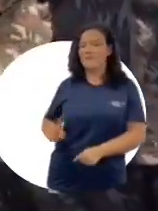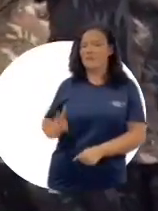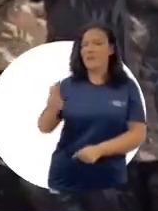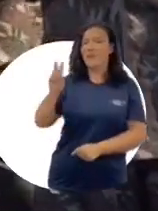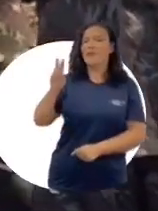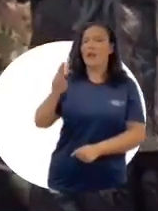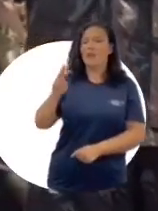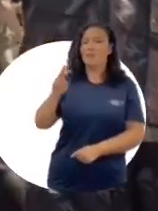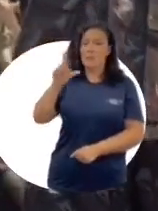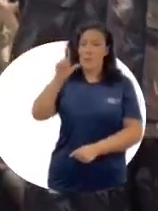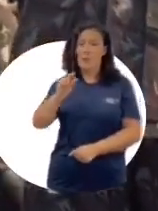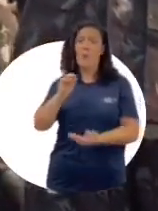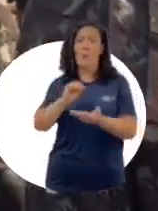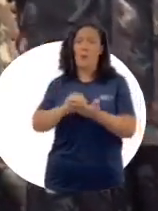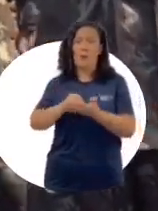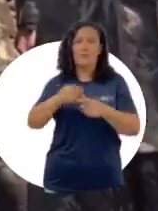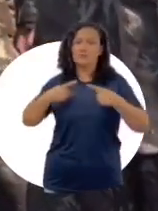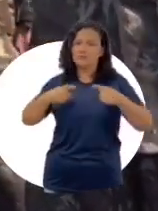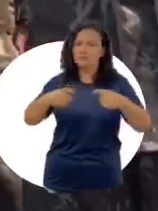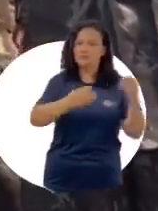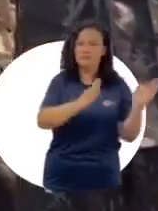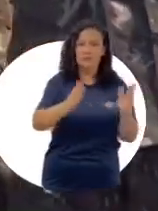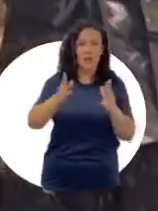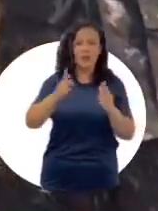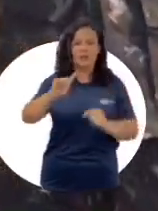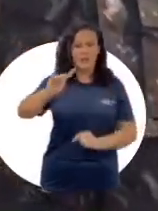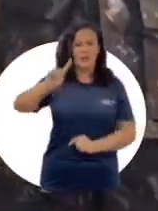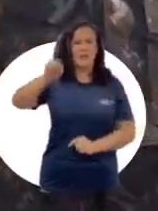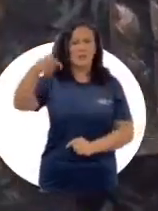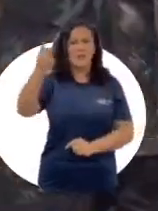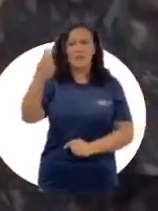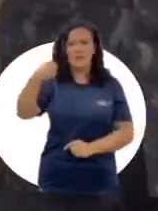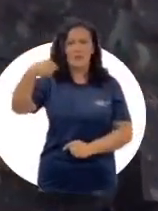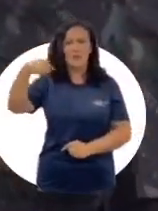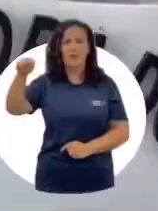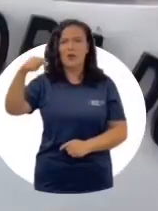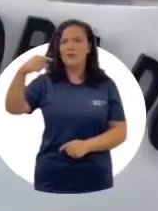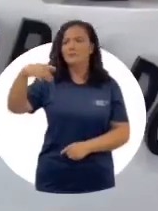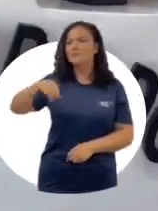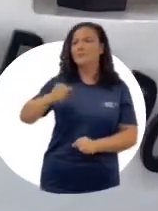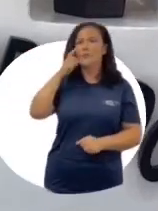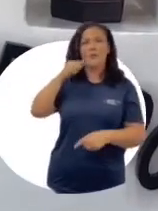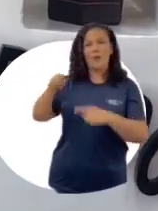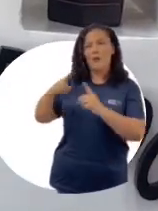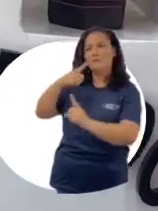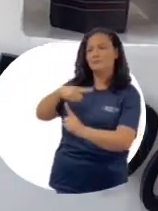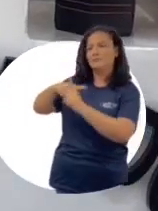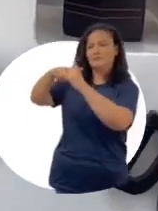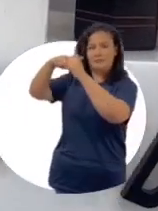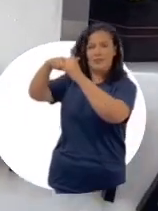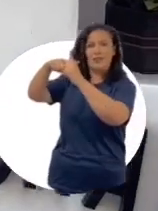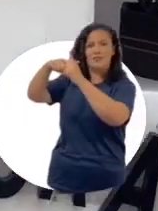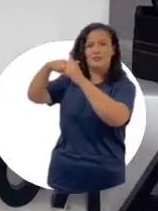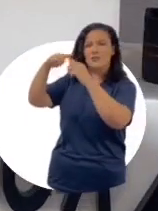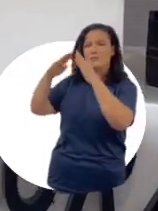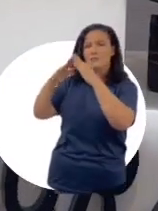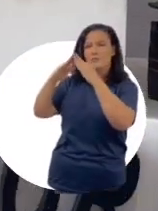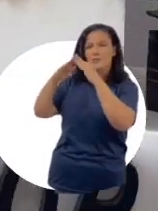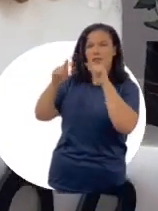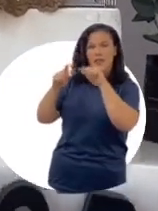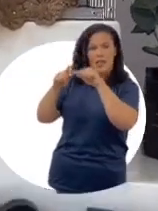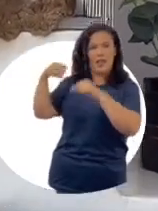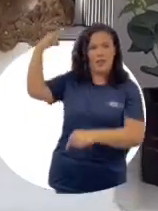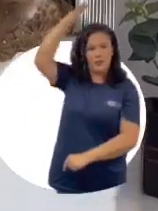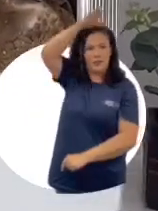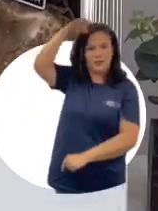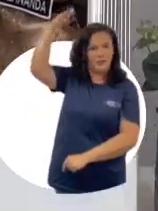em tempos de guerra. Ainda no forte, o grupo passou pela capela de Nossa Senhora do Carmo. Conta a história